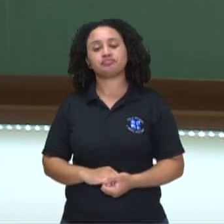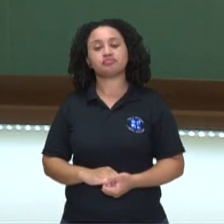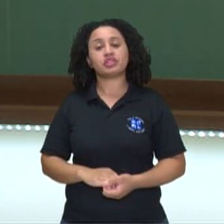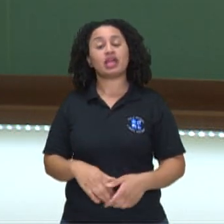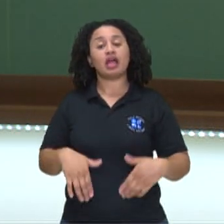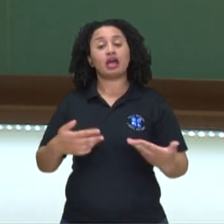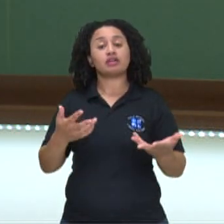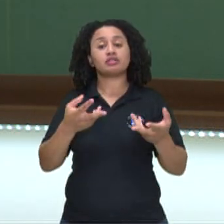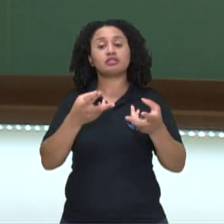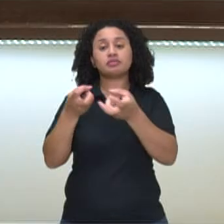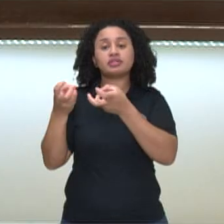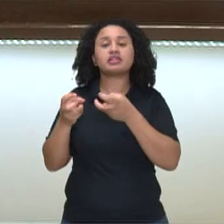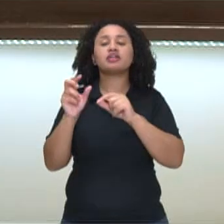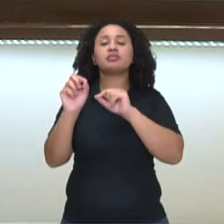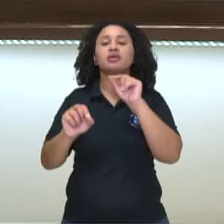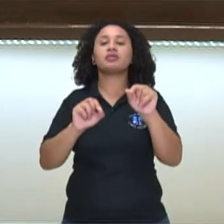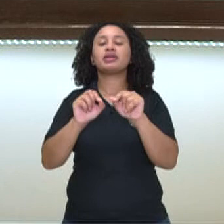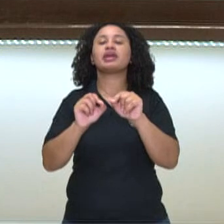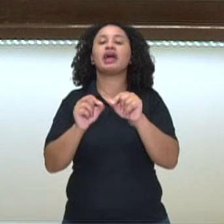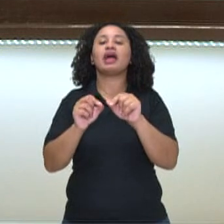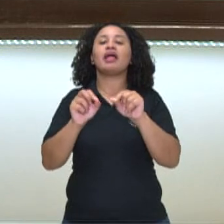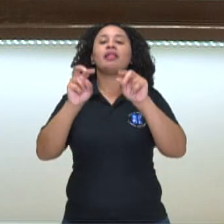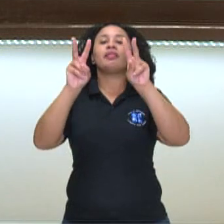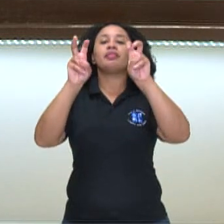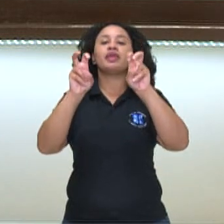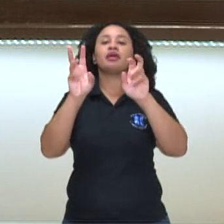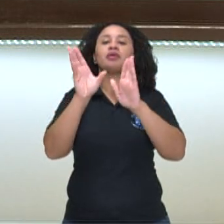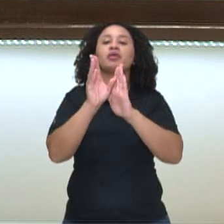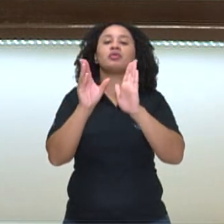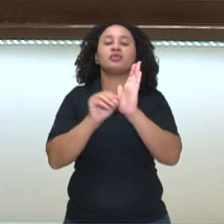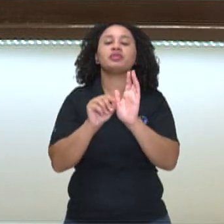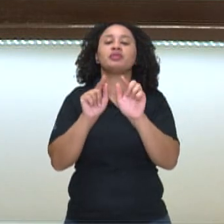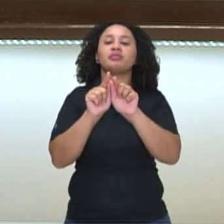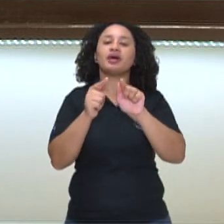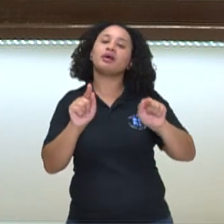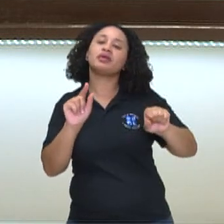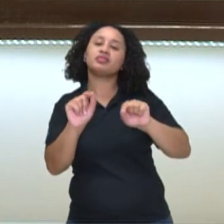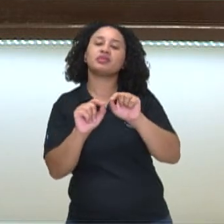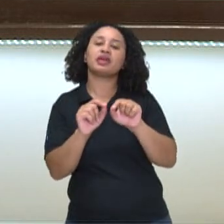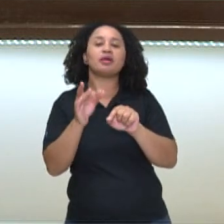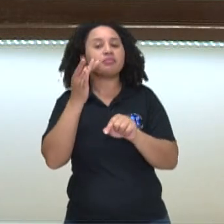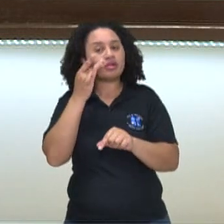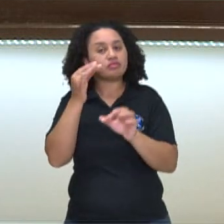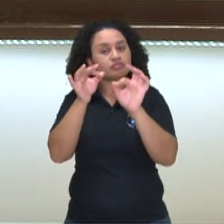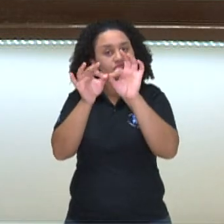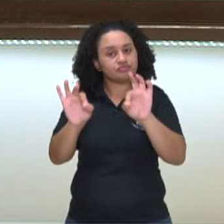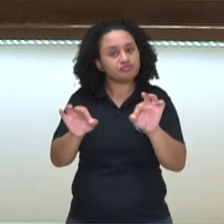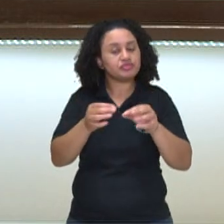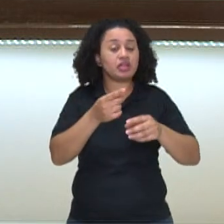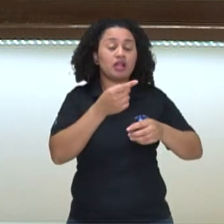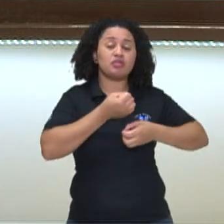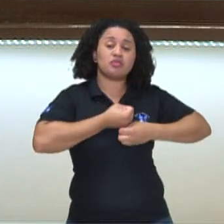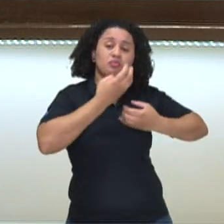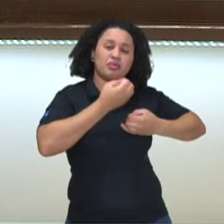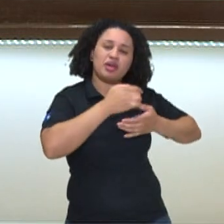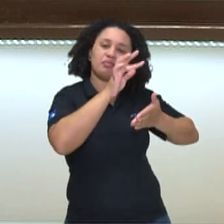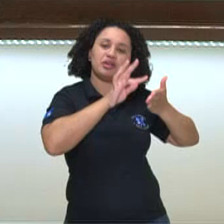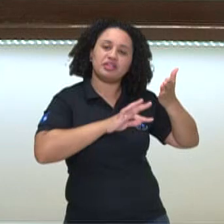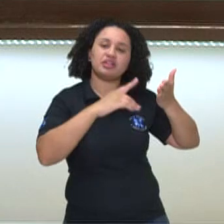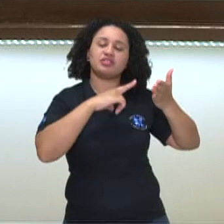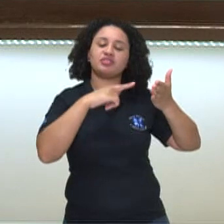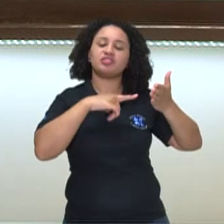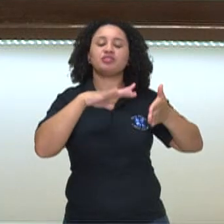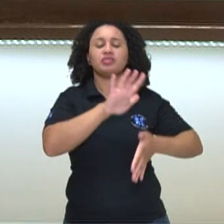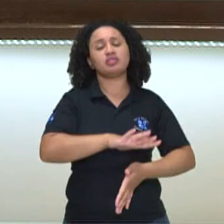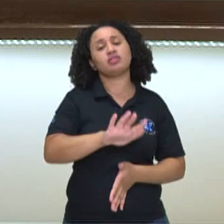Observem, pessoal, que nós vamos falar de presente simples. No nosso poema, ele traz a ideia de uma rotina, de um